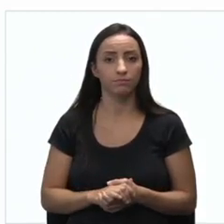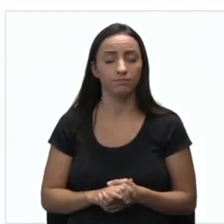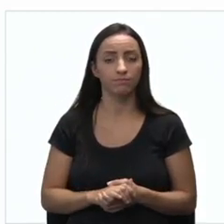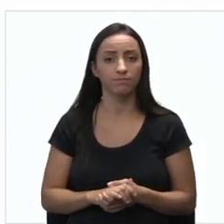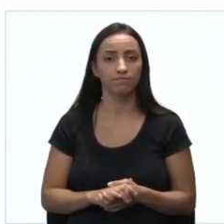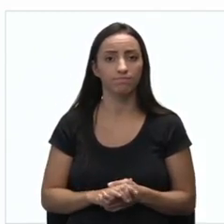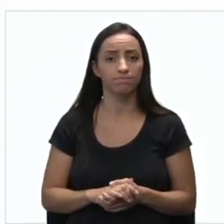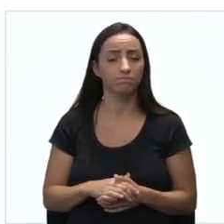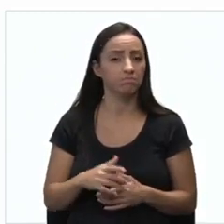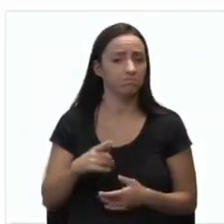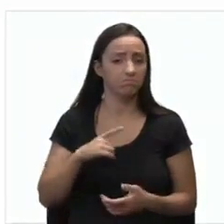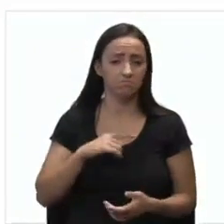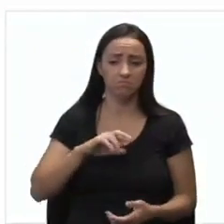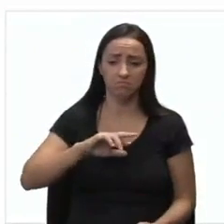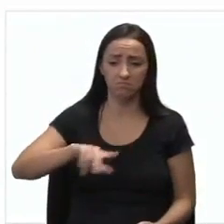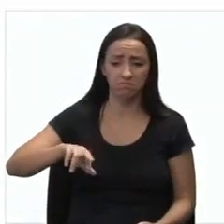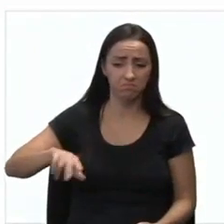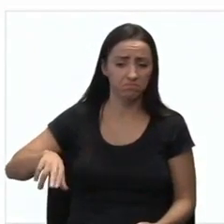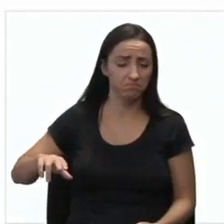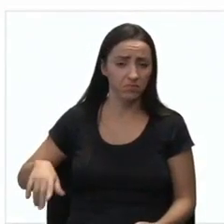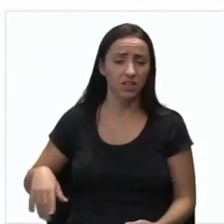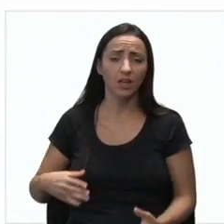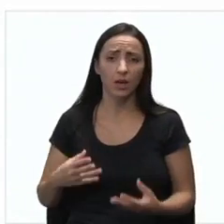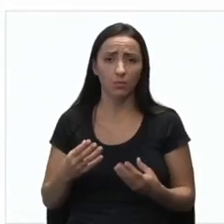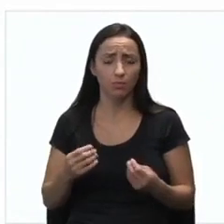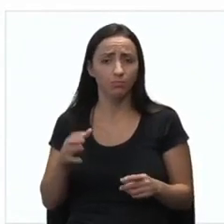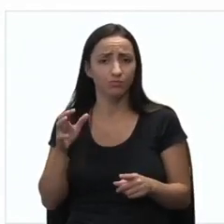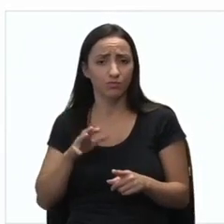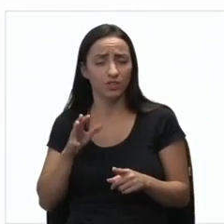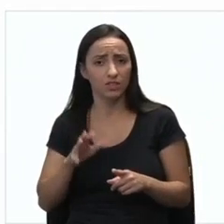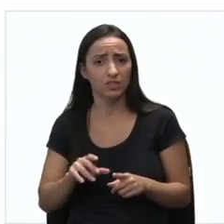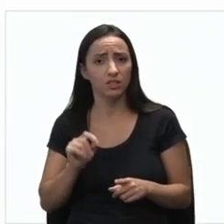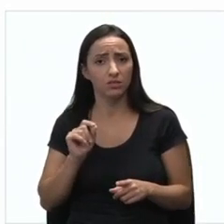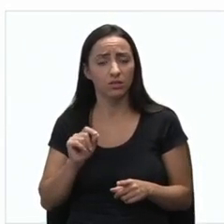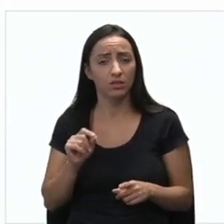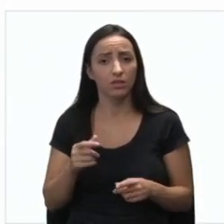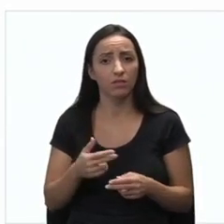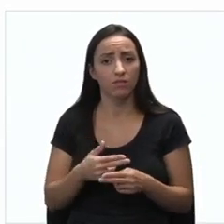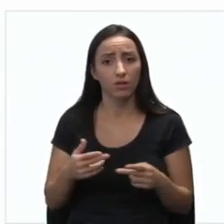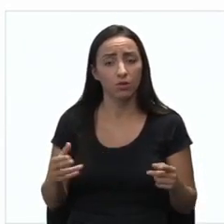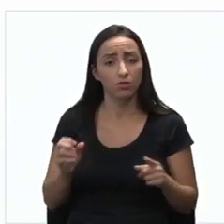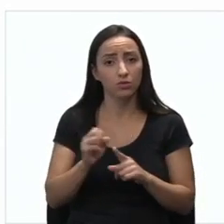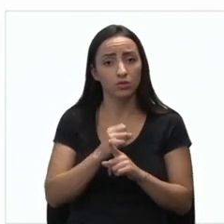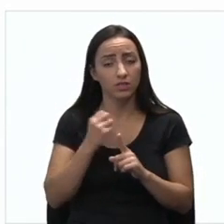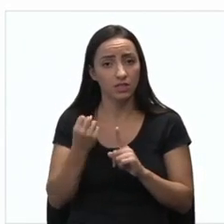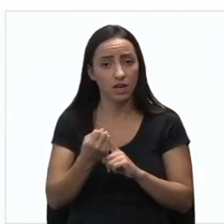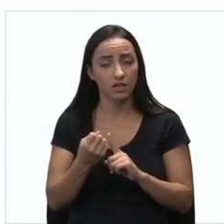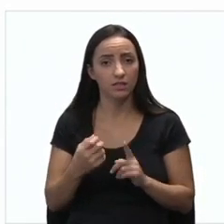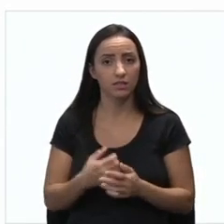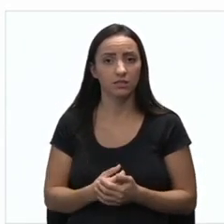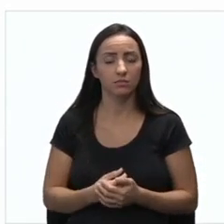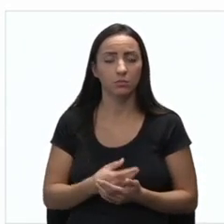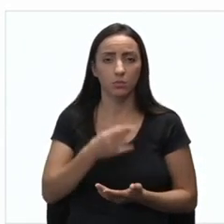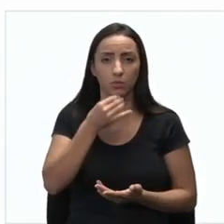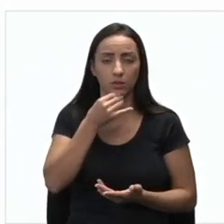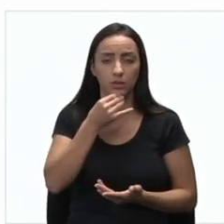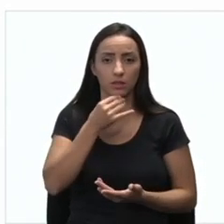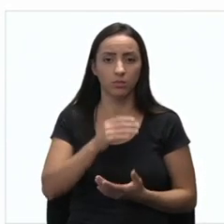são variadas e muito influenciadas pelos fatores sociais, né,